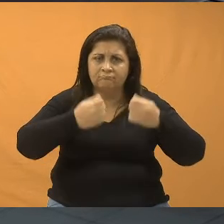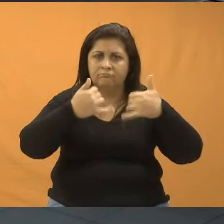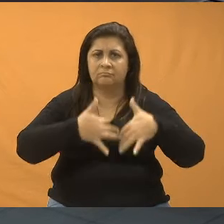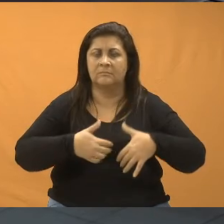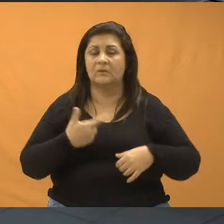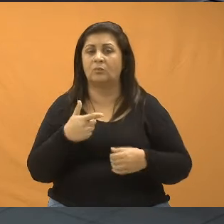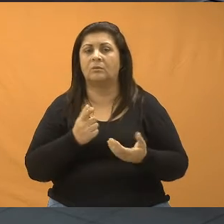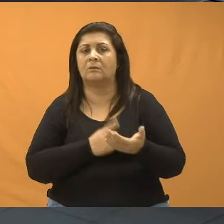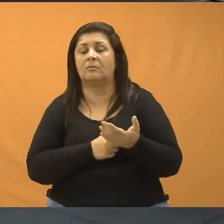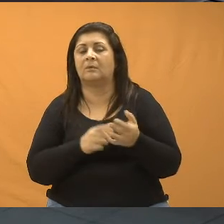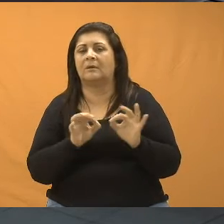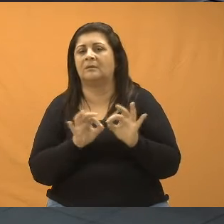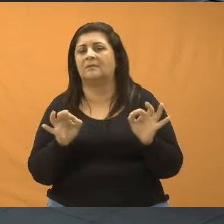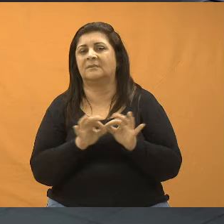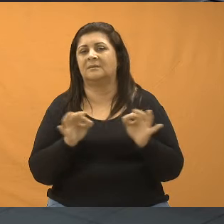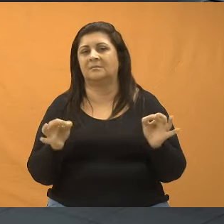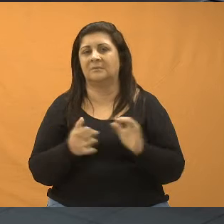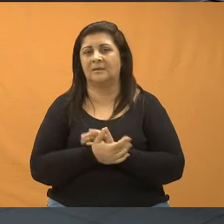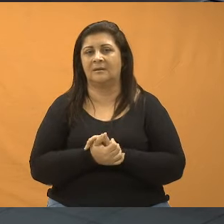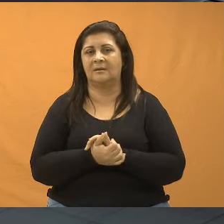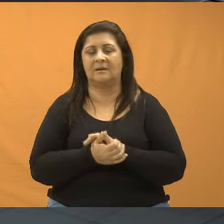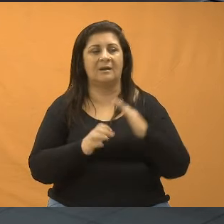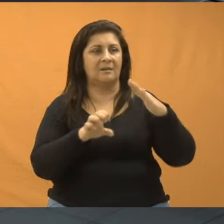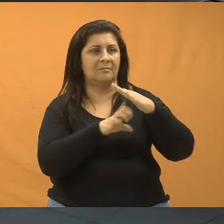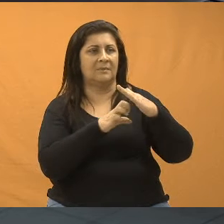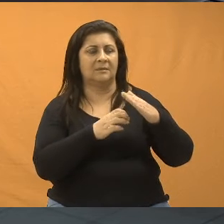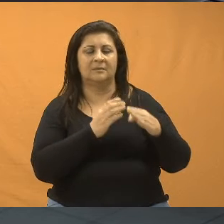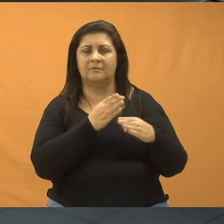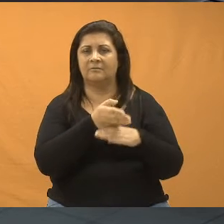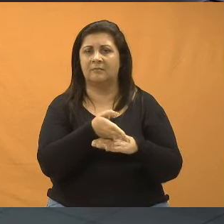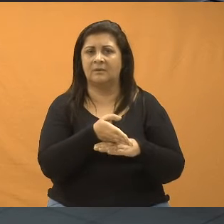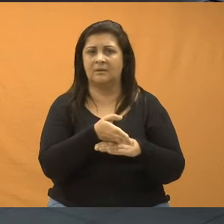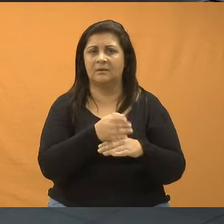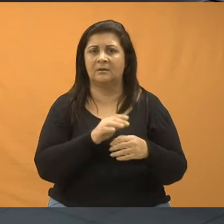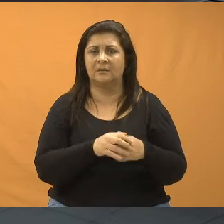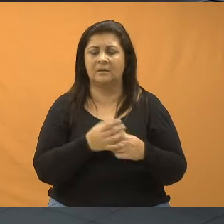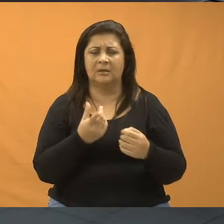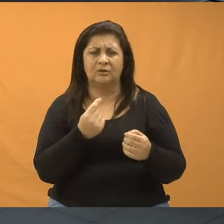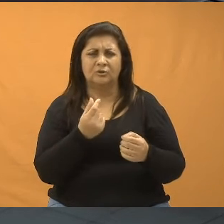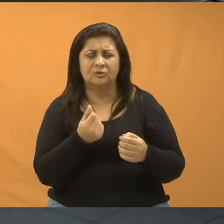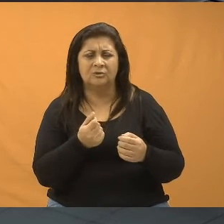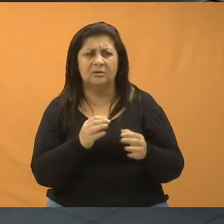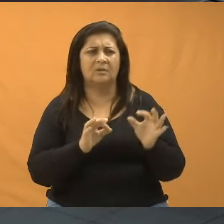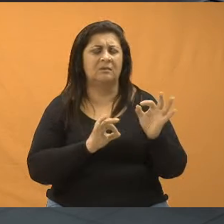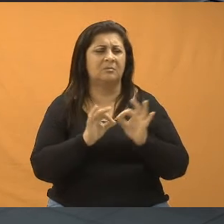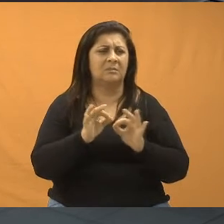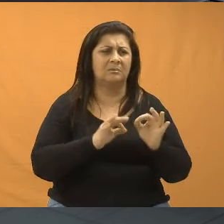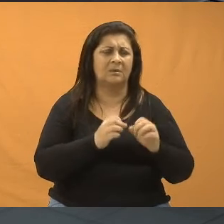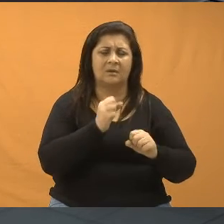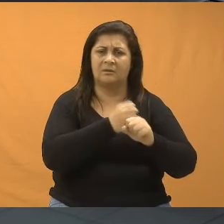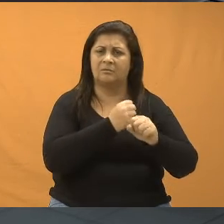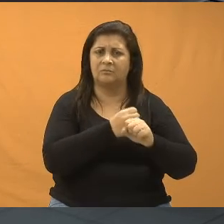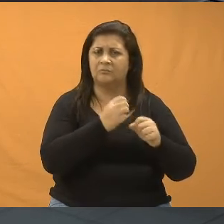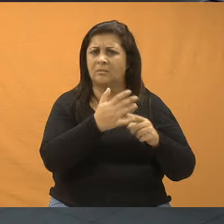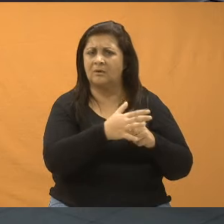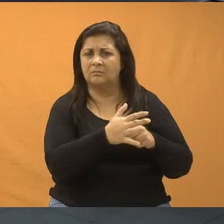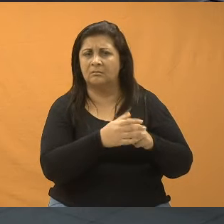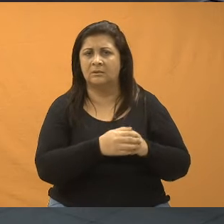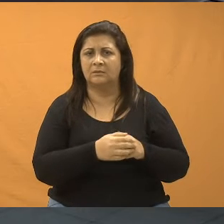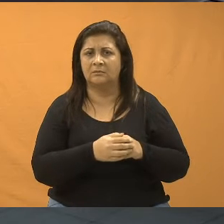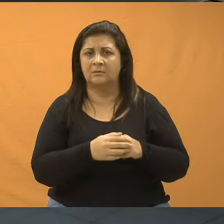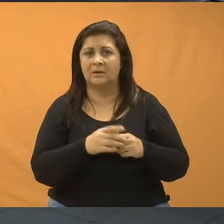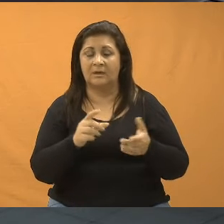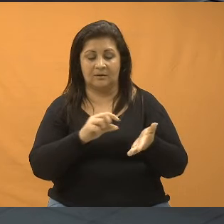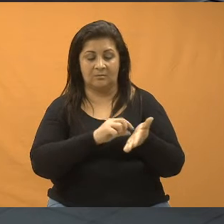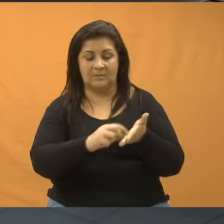como um contrato simples. Nenhuma empresa vai lá e fazer investimento em parte estrutural ou de aparelhagem e vai ter uma